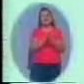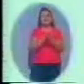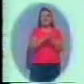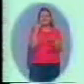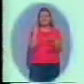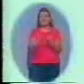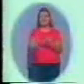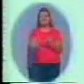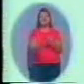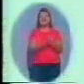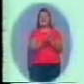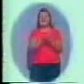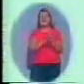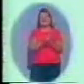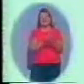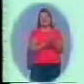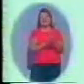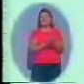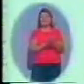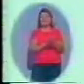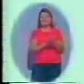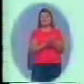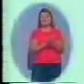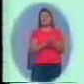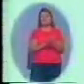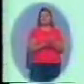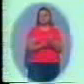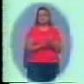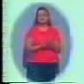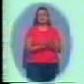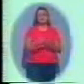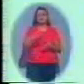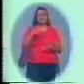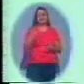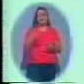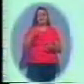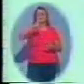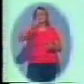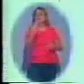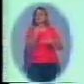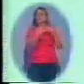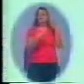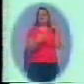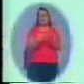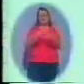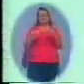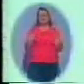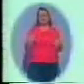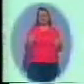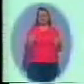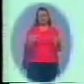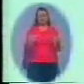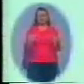Nada pedia. E o esterco já levava lá pra horta. Aproveitava. Põe no pé das